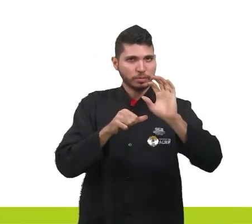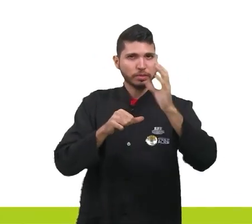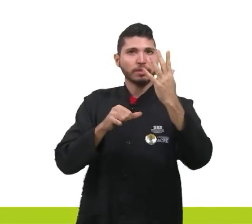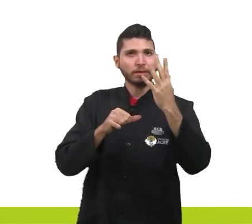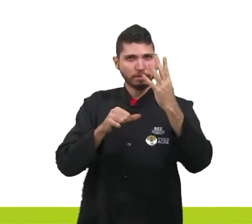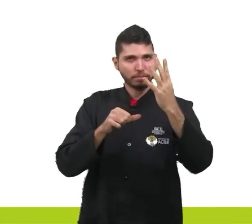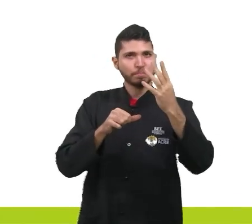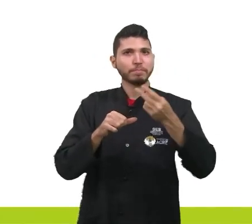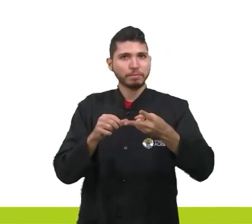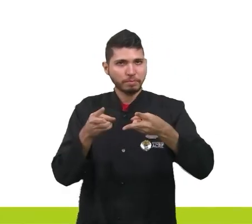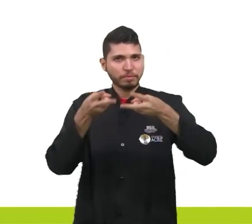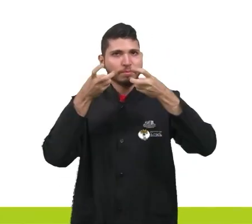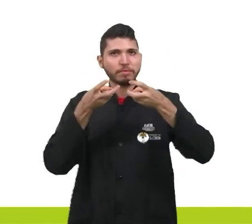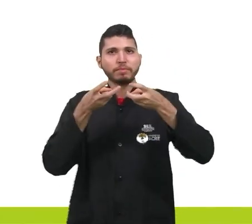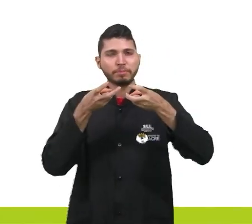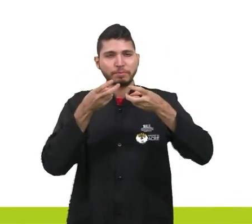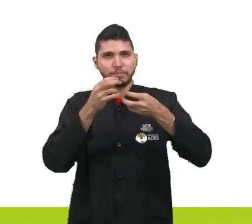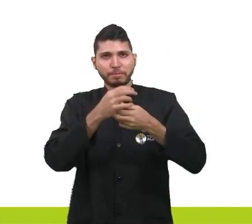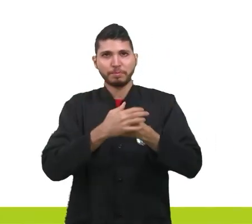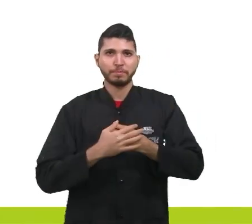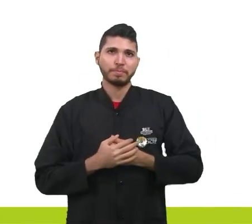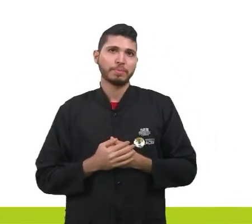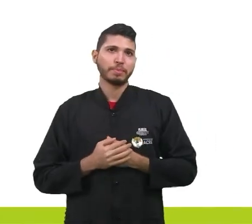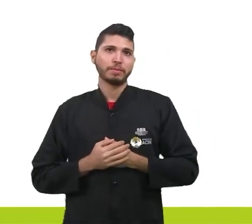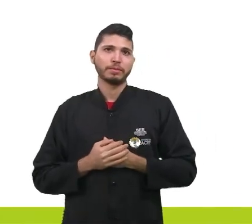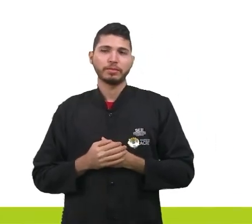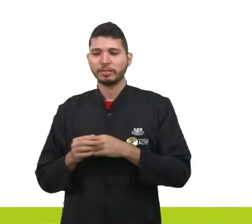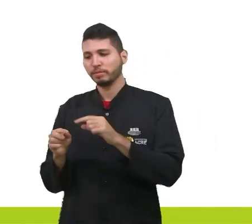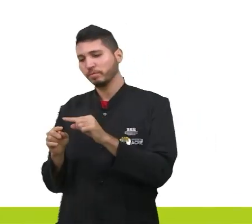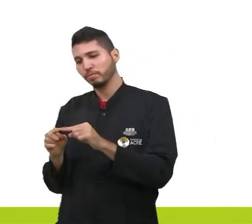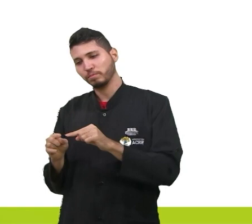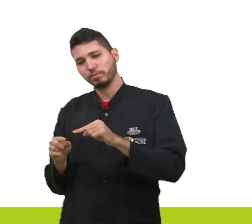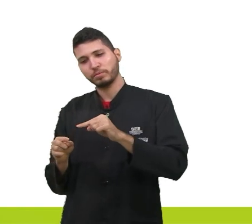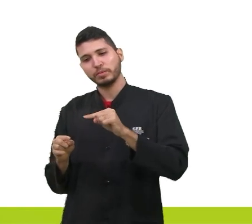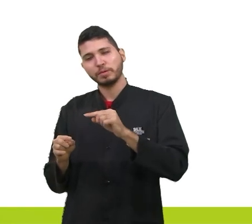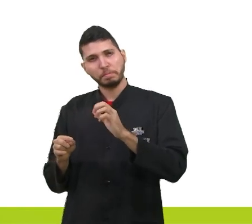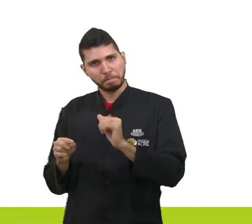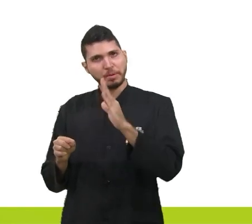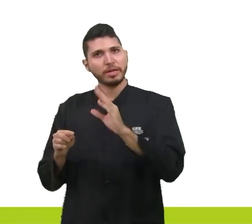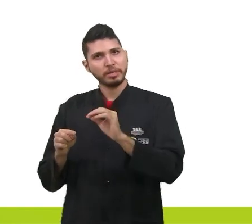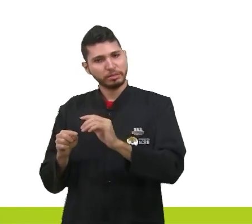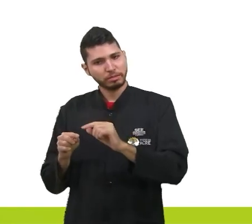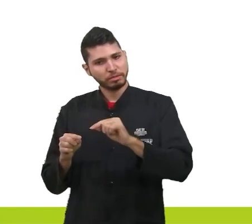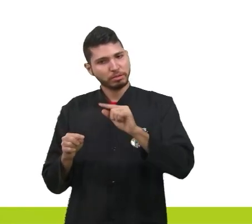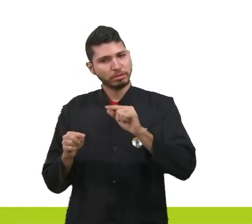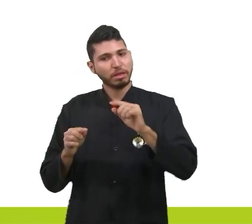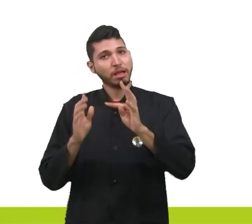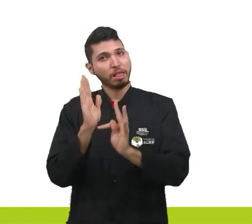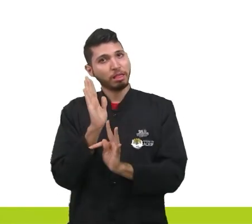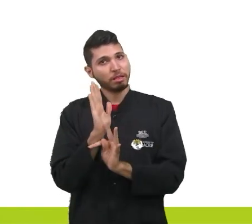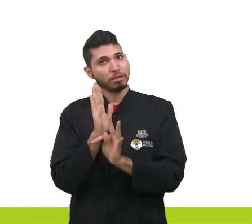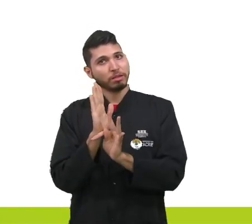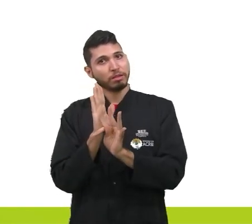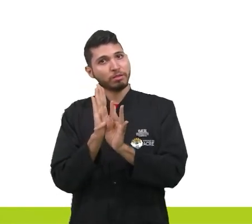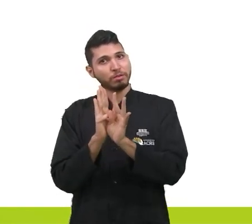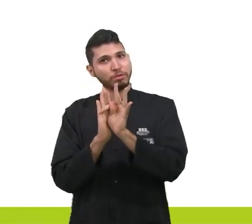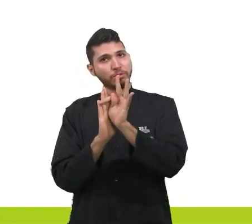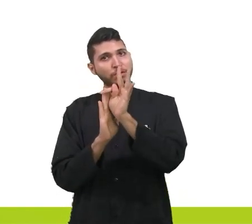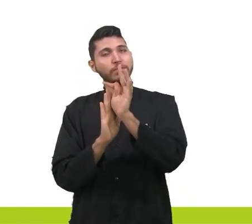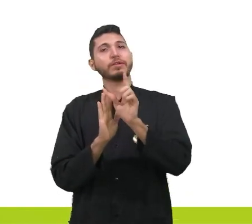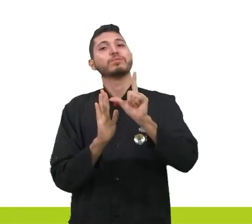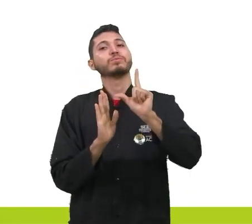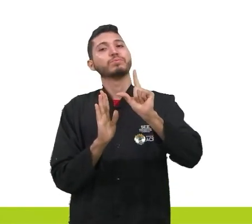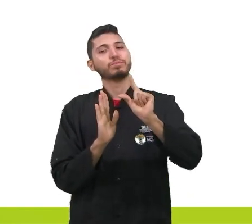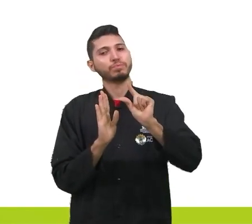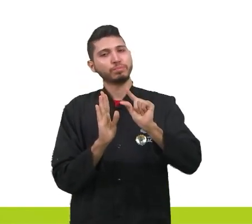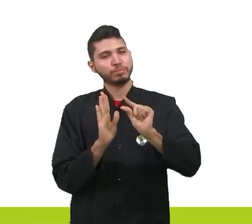seja, conforme a altitude aumenta, a temperatura ela vai diminuir.